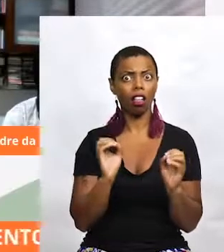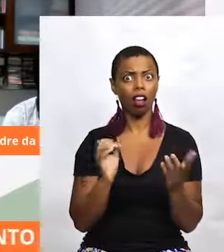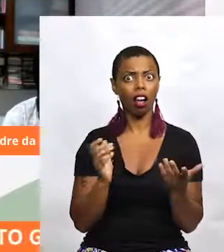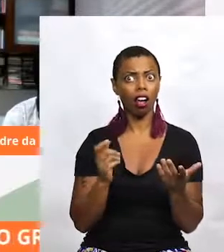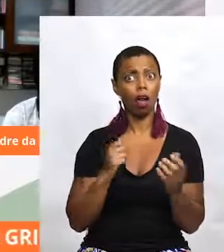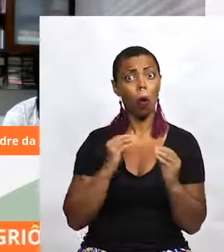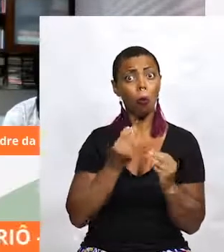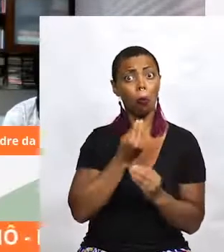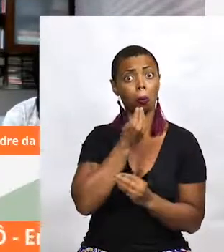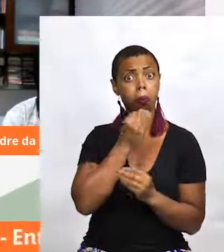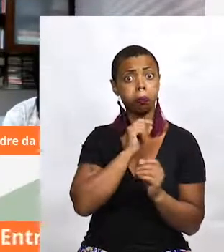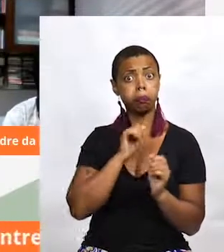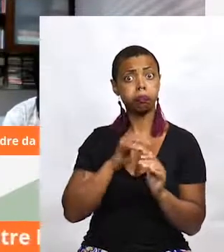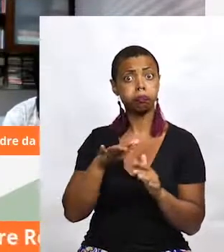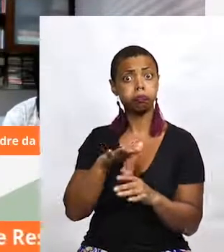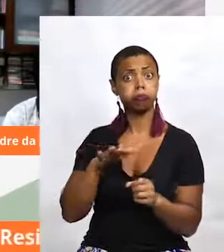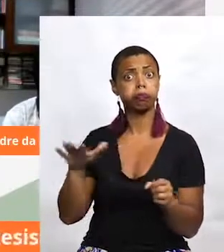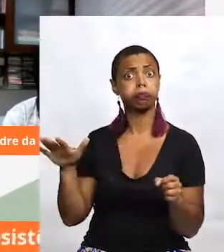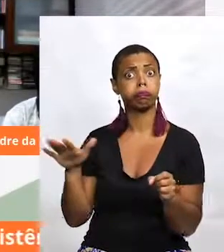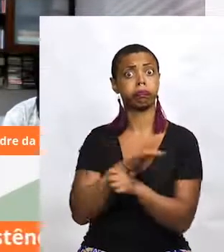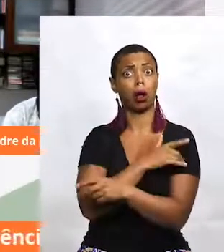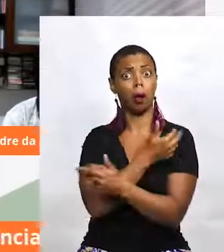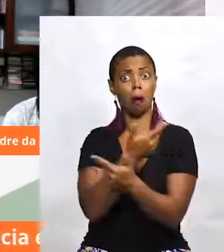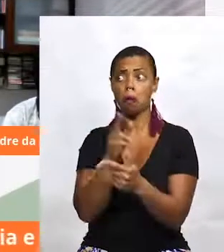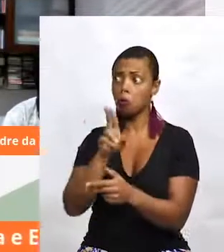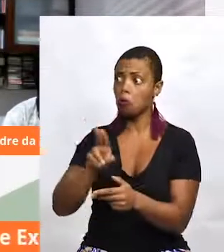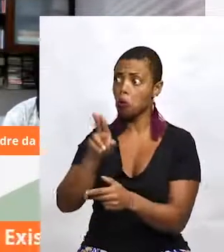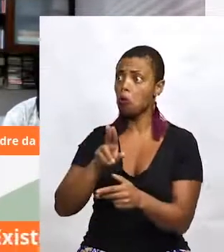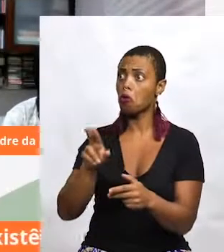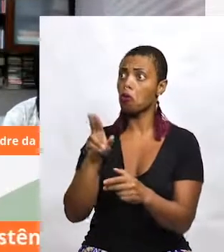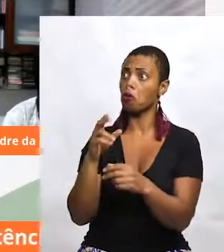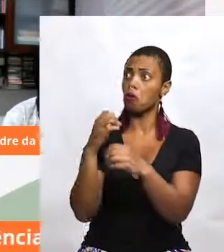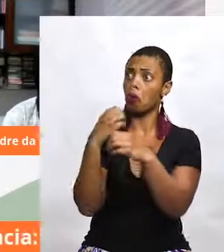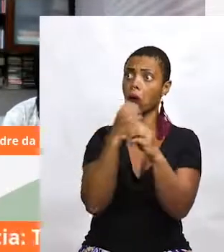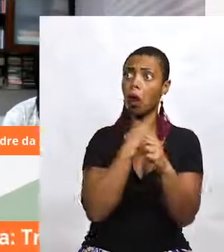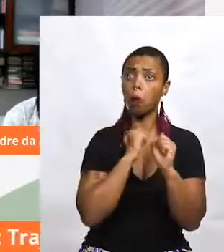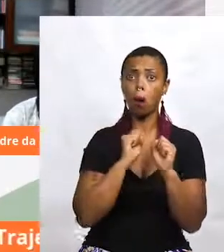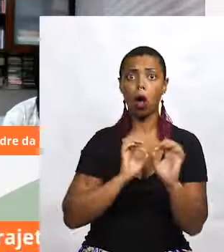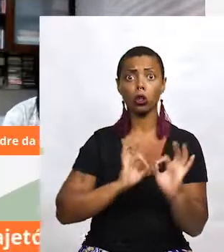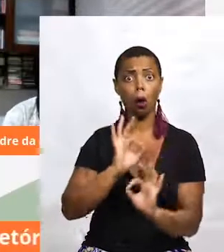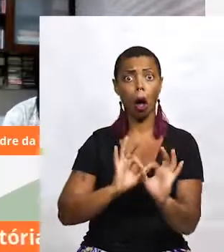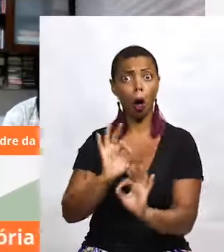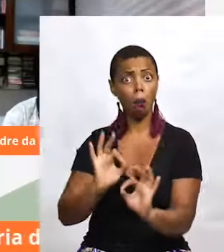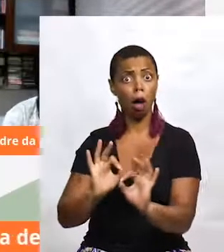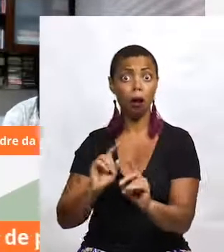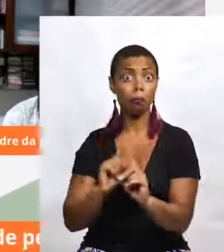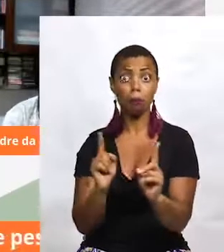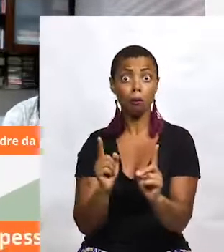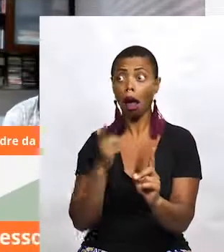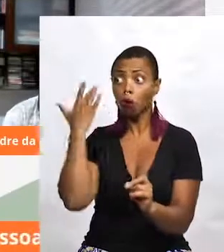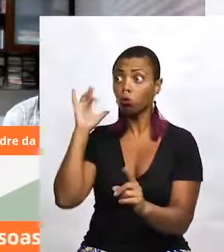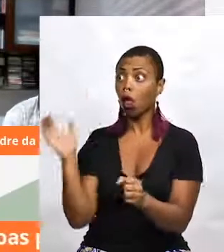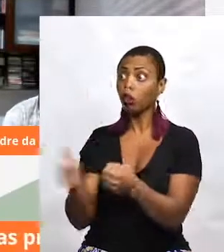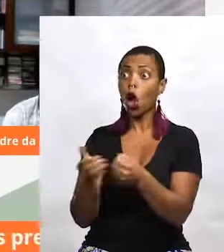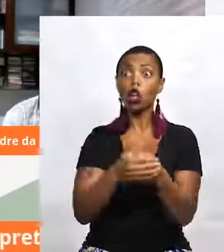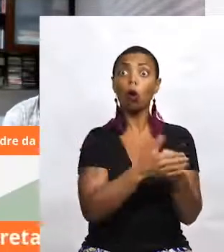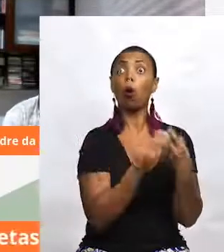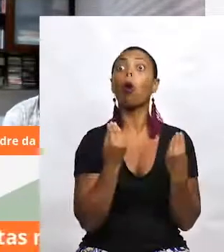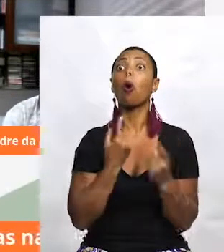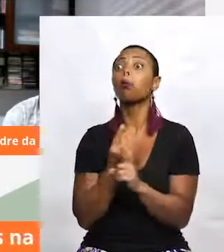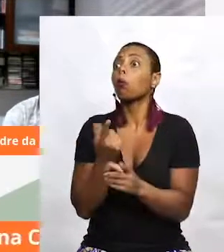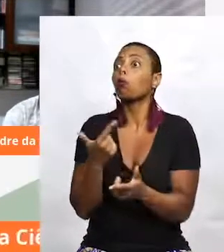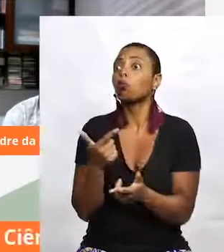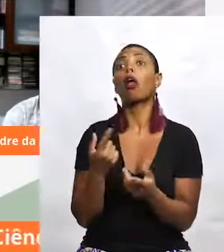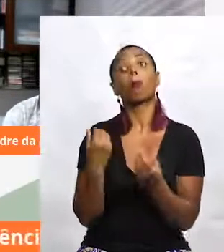sem problema. Se eu soubesse onde tivesse essas coisas, ele esconde as coisas, eu não consigo achar nada do que eu preciso, eu tenho que